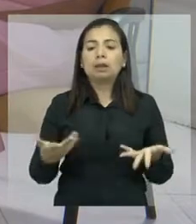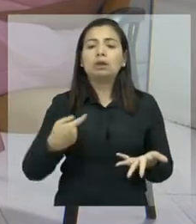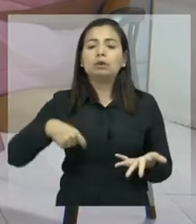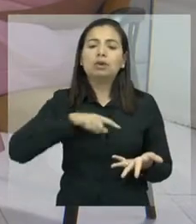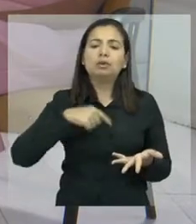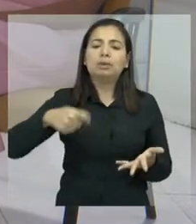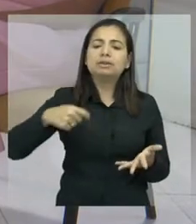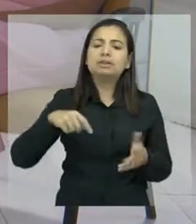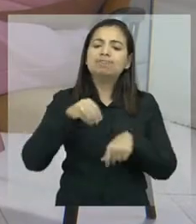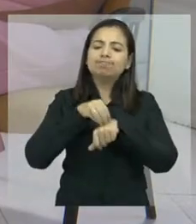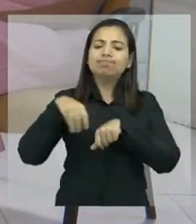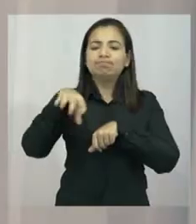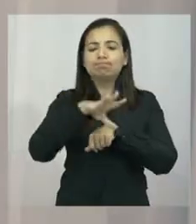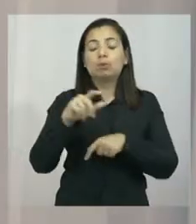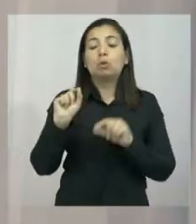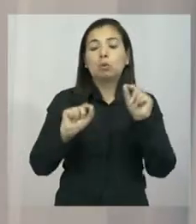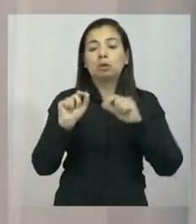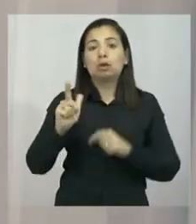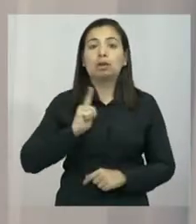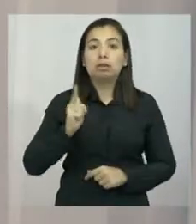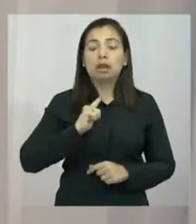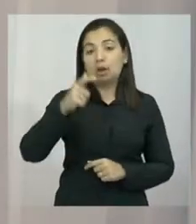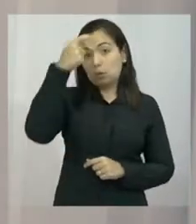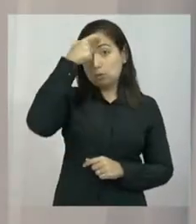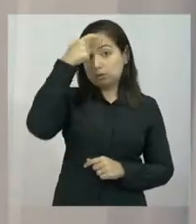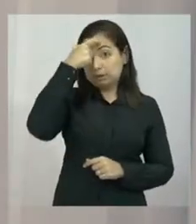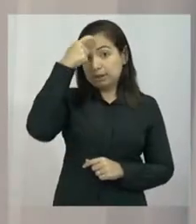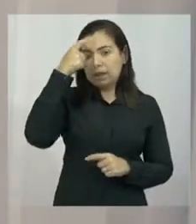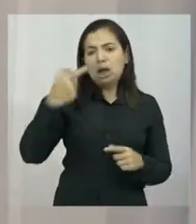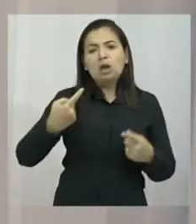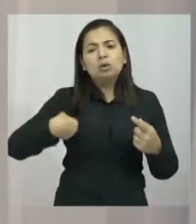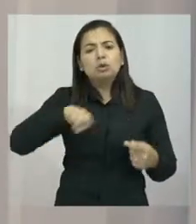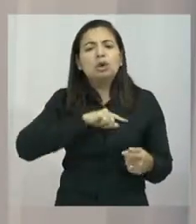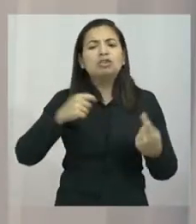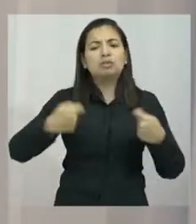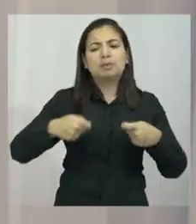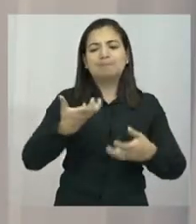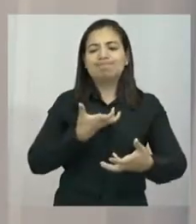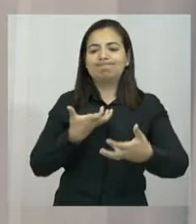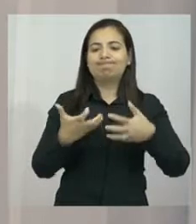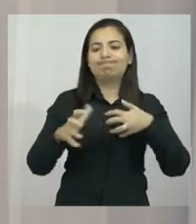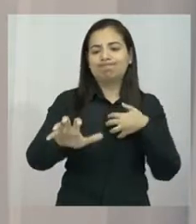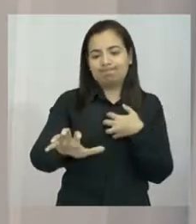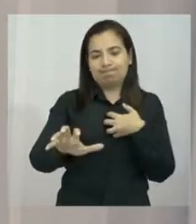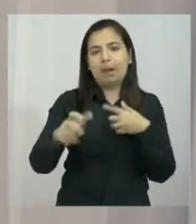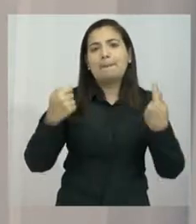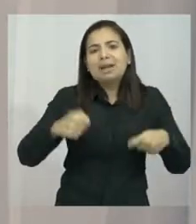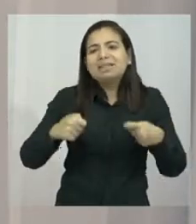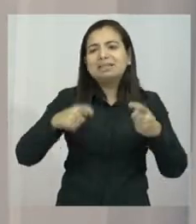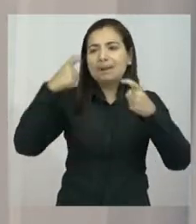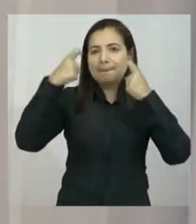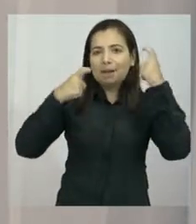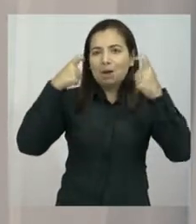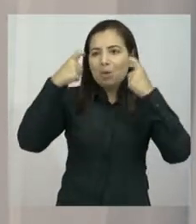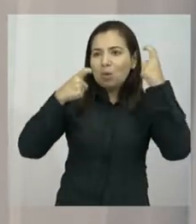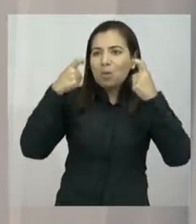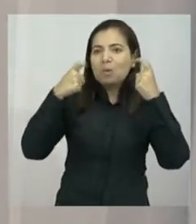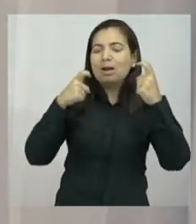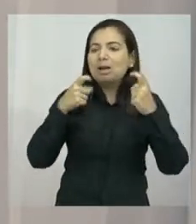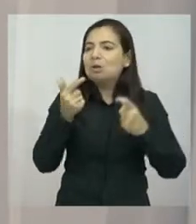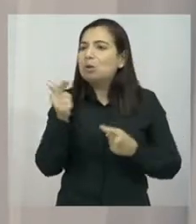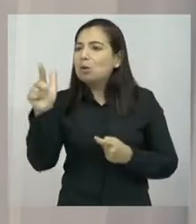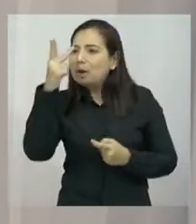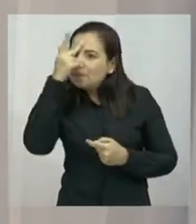consciência da preocupação com o outro, porque hoje nós vivemos uma época de preocupação consigo mesmo,